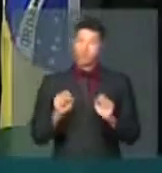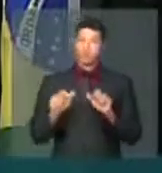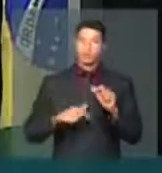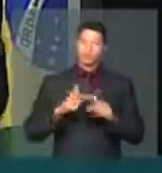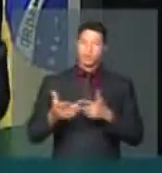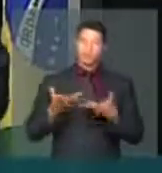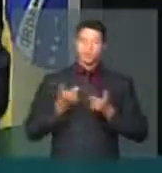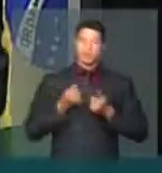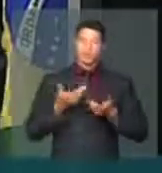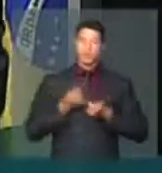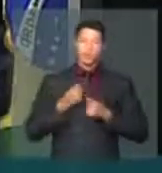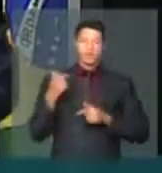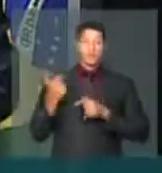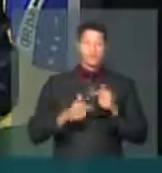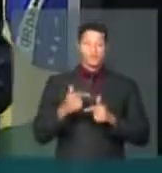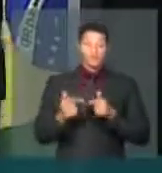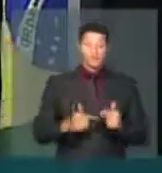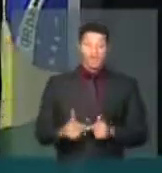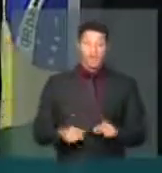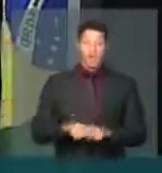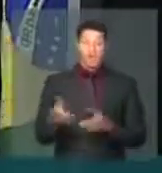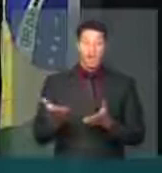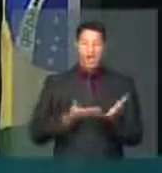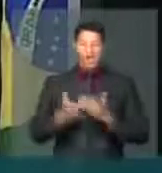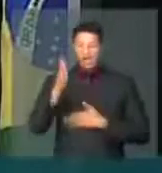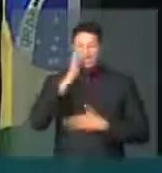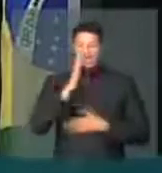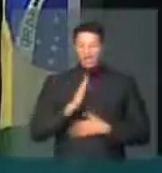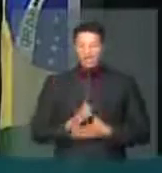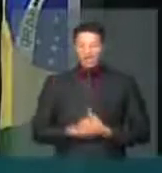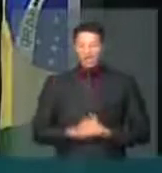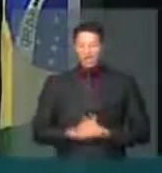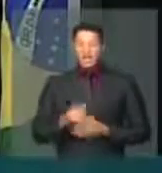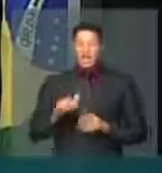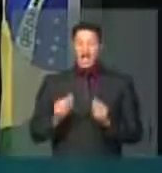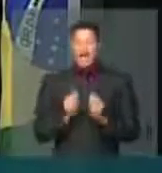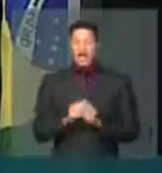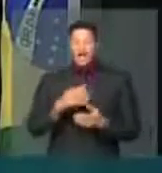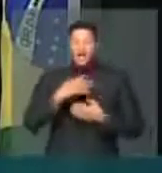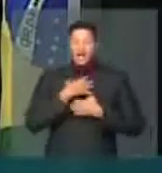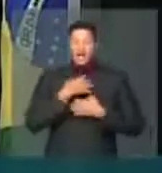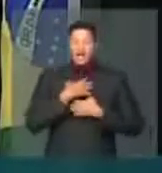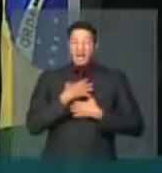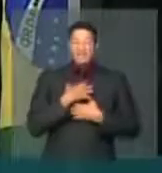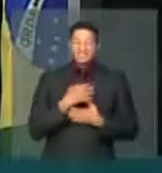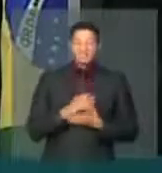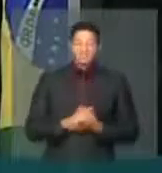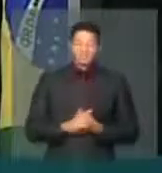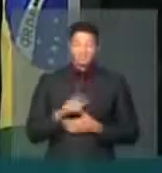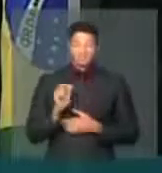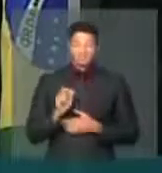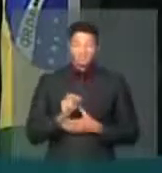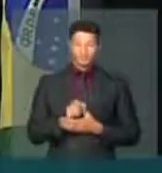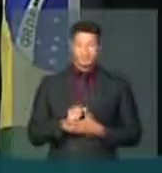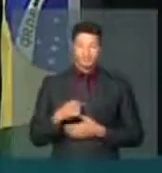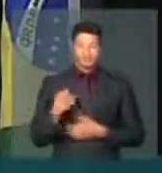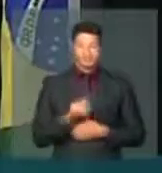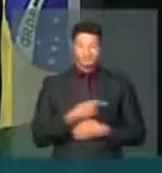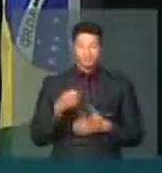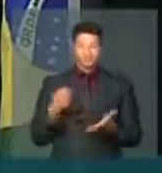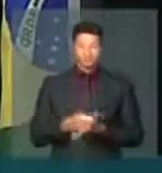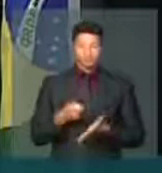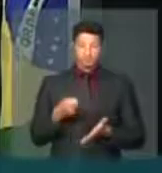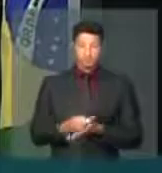estar recebendo e trabalhando e servindo ao Brasil. É com esse sentimento de que nós